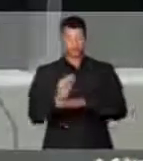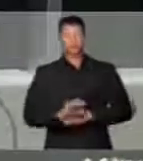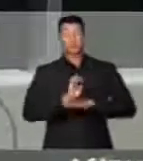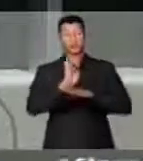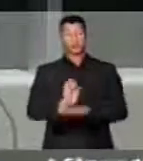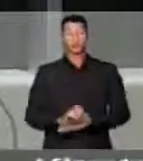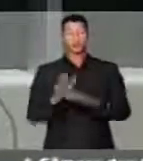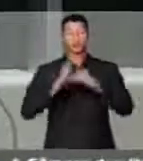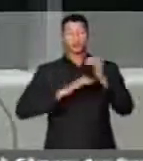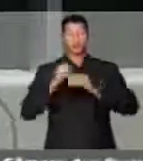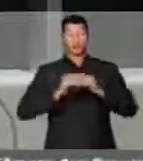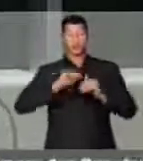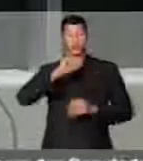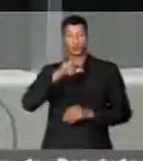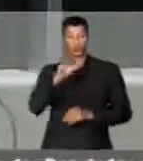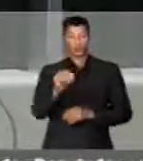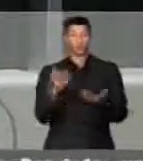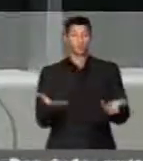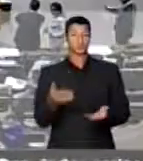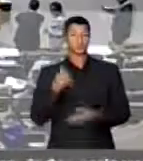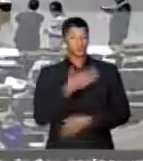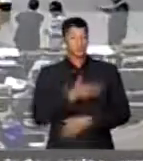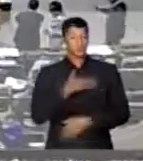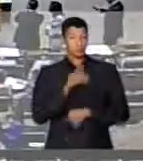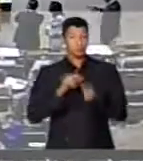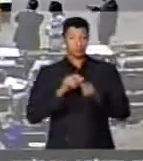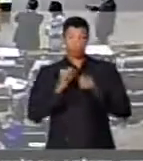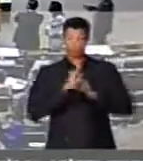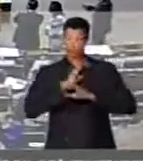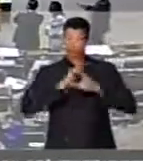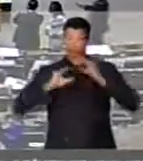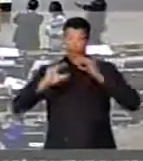com os estados no que diz respeito aos juros. Obrigado. Senhor presidente, gostaria de fazer uma comunicação. Pela liderança.